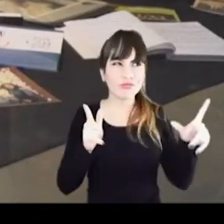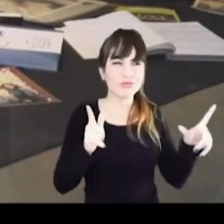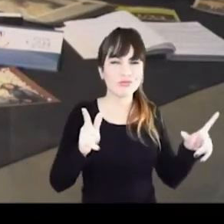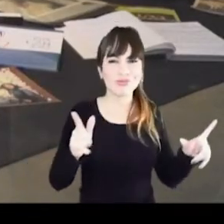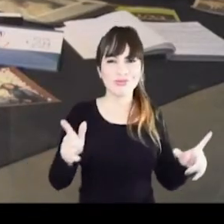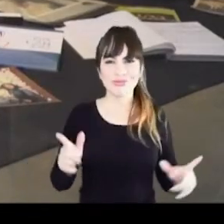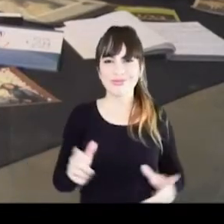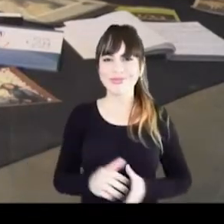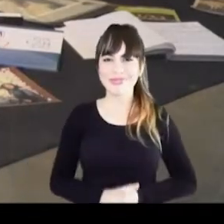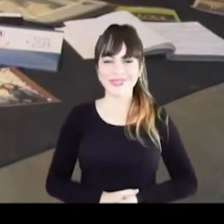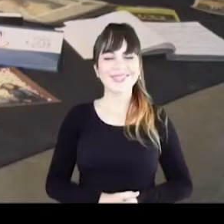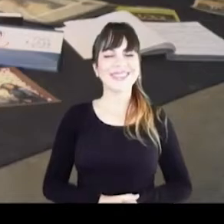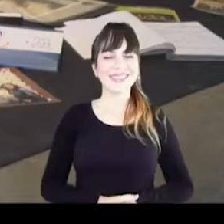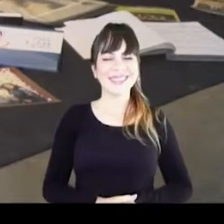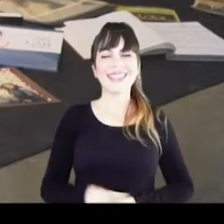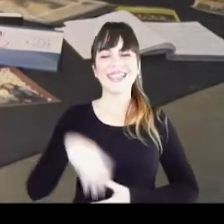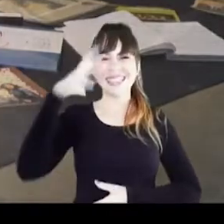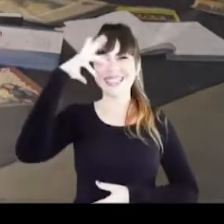mistério.